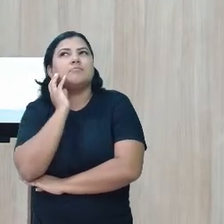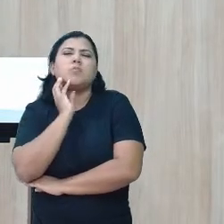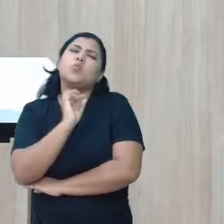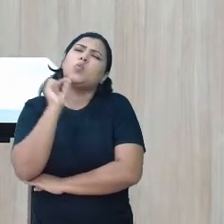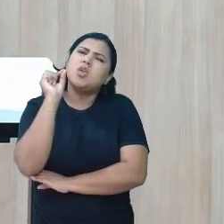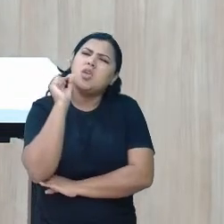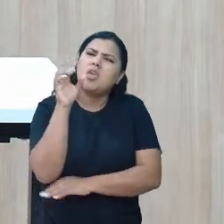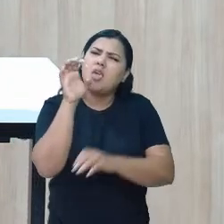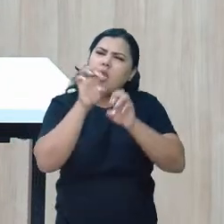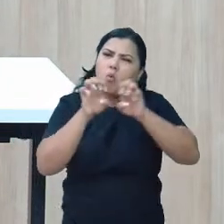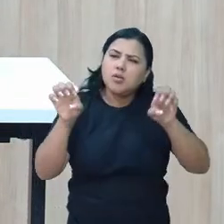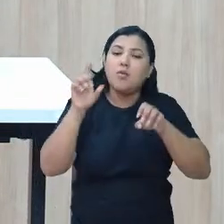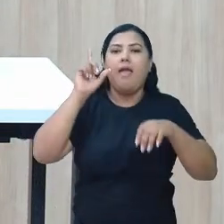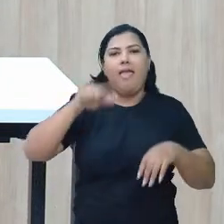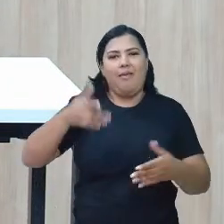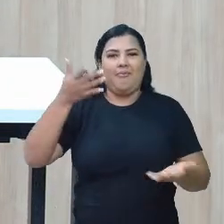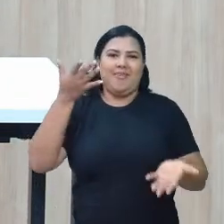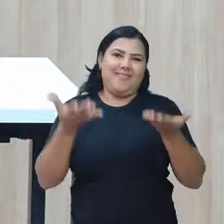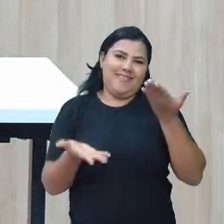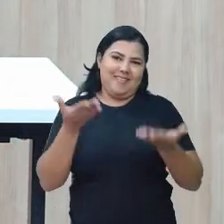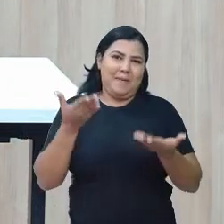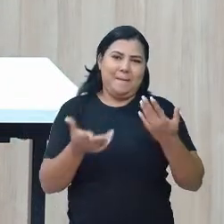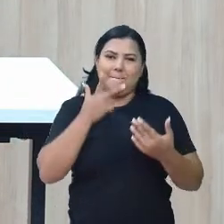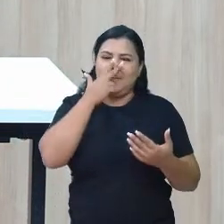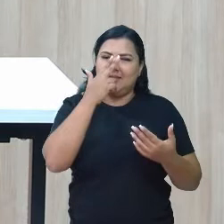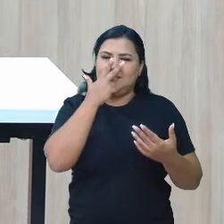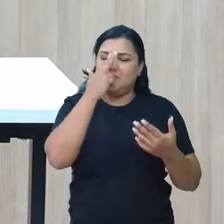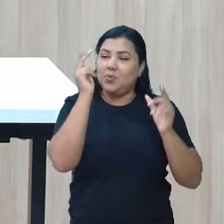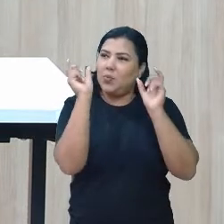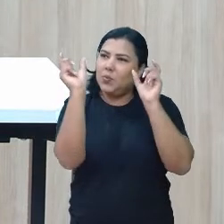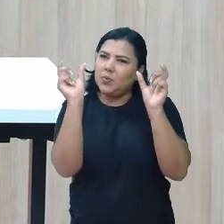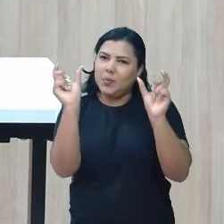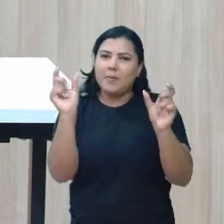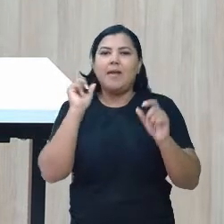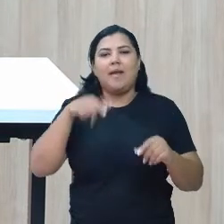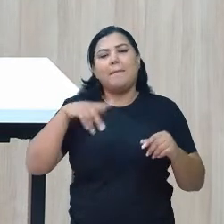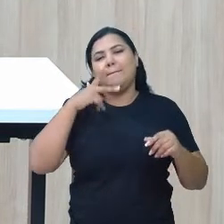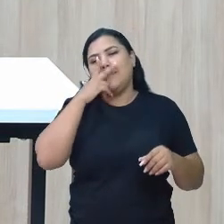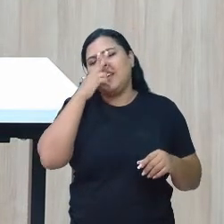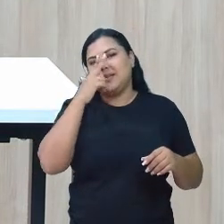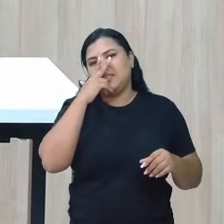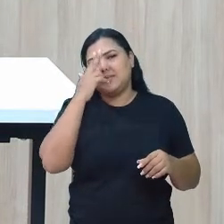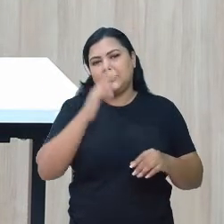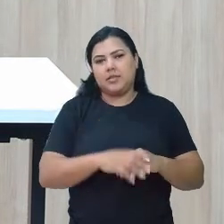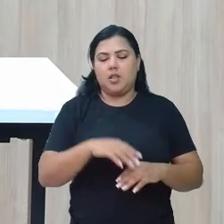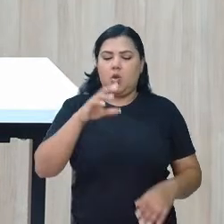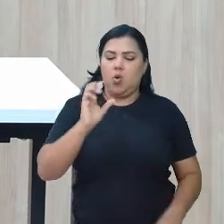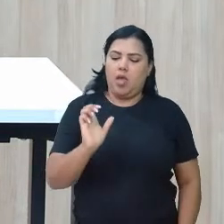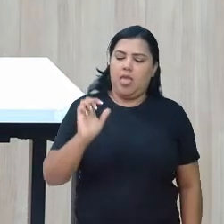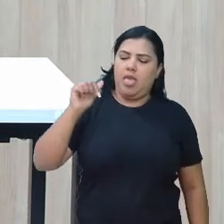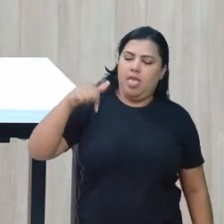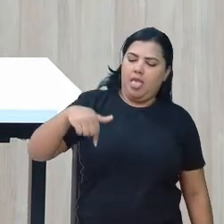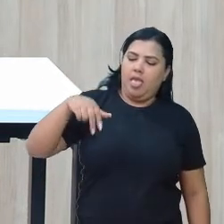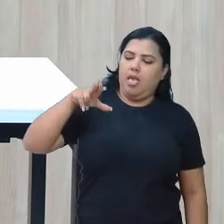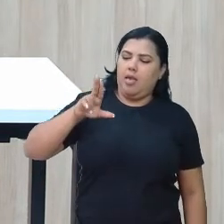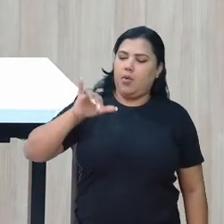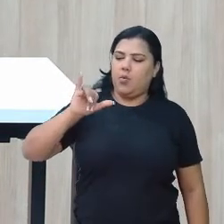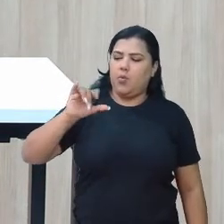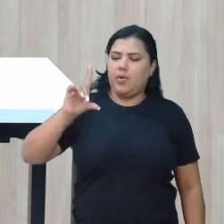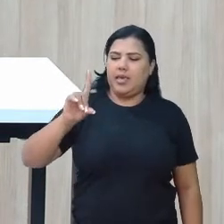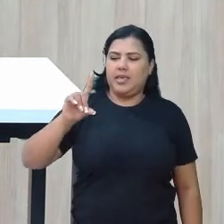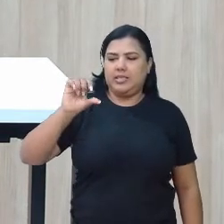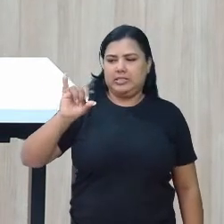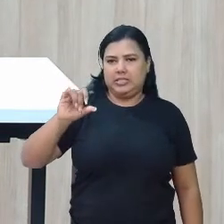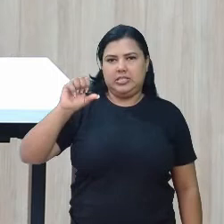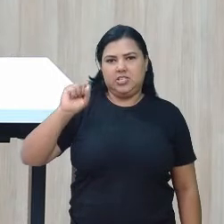equilíbrio. Veja que os nomes são parecidos. Vão aparecer outros nomes na matemática, como equidistante, significa